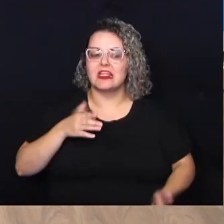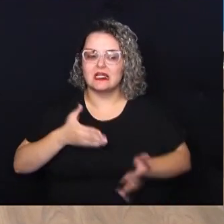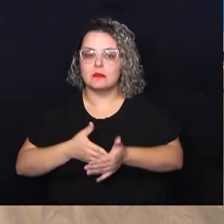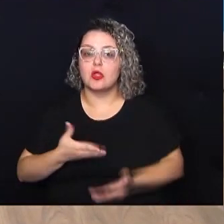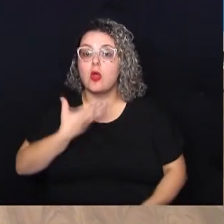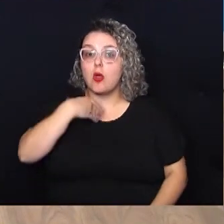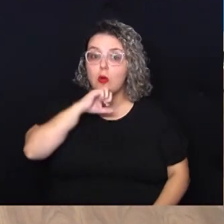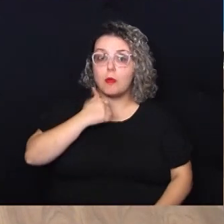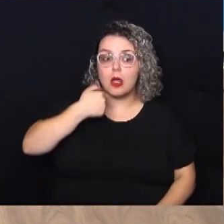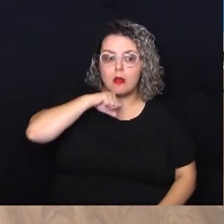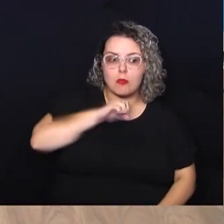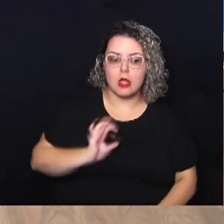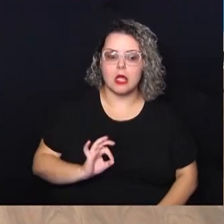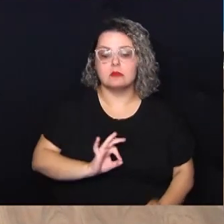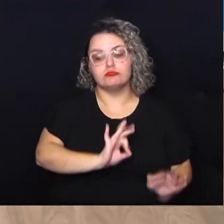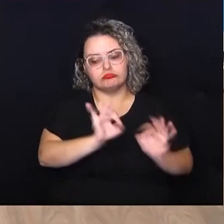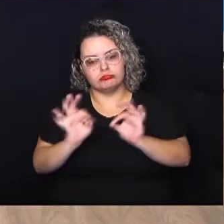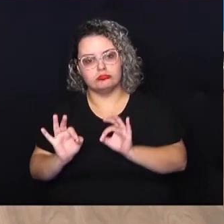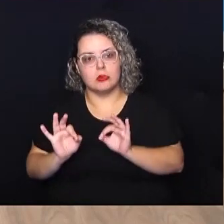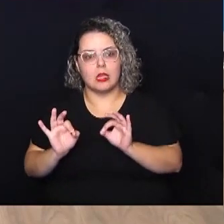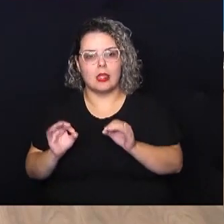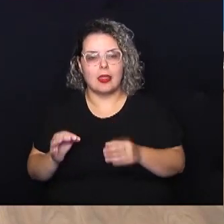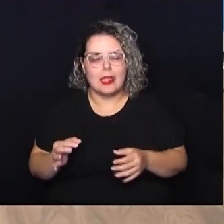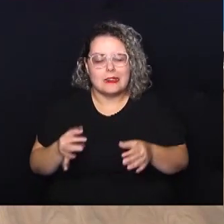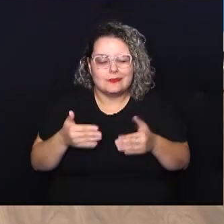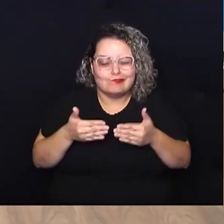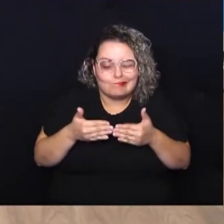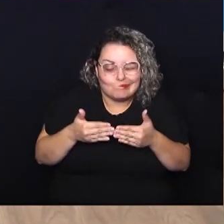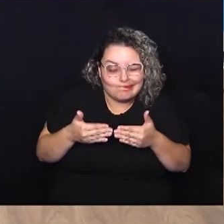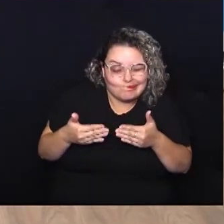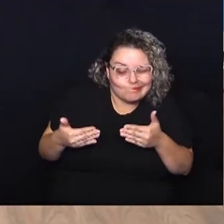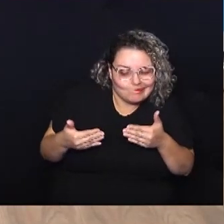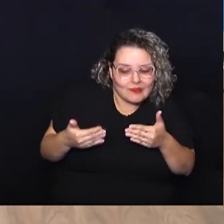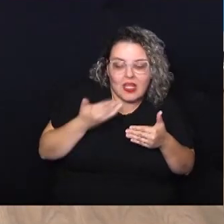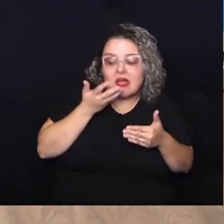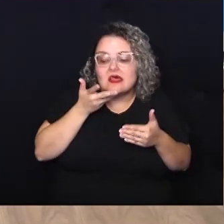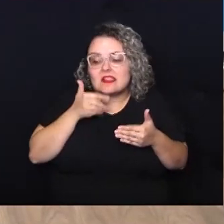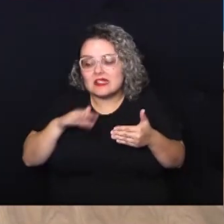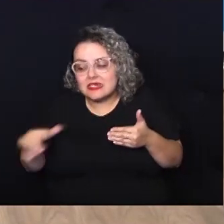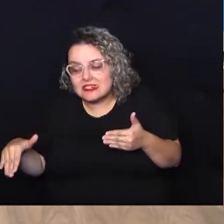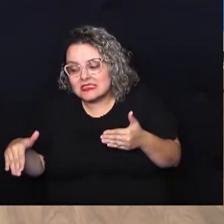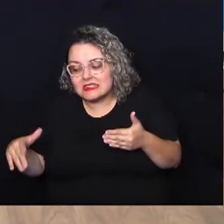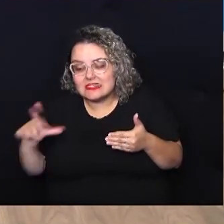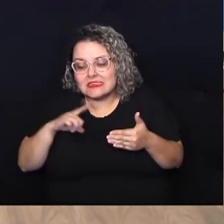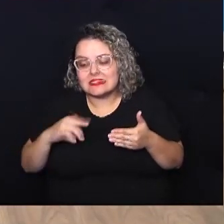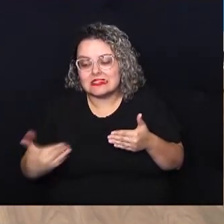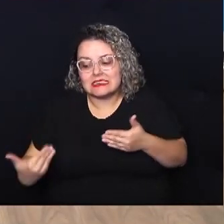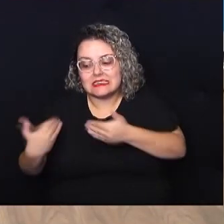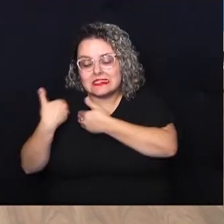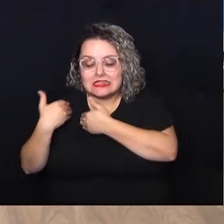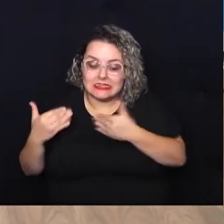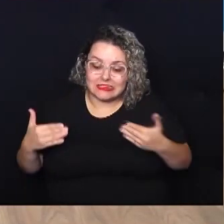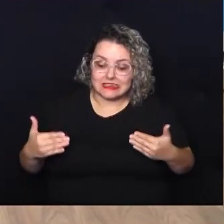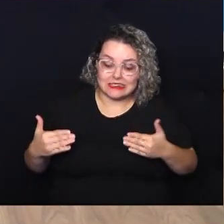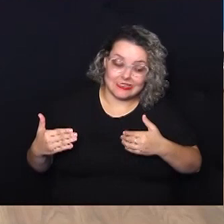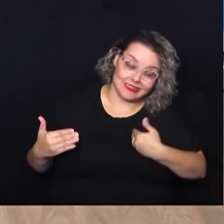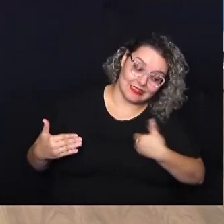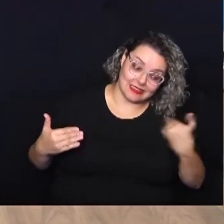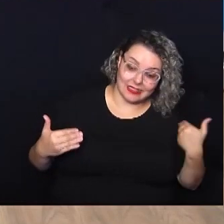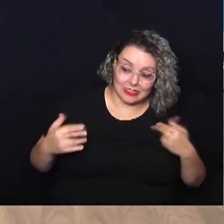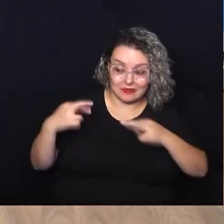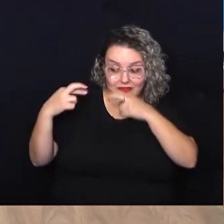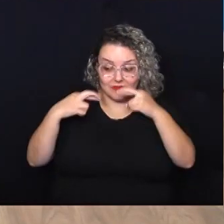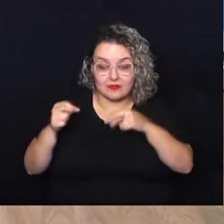perto, é uma linha muito tênue entre deixar a criança criar responsabilidade e eu ficar verificando ali o que ela